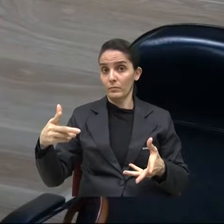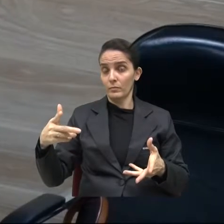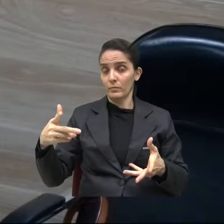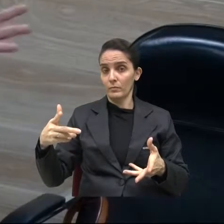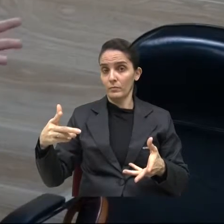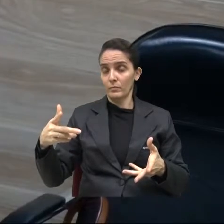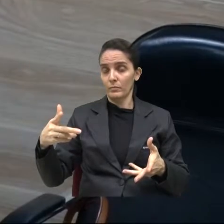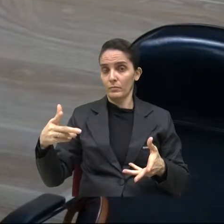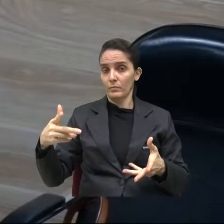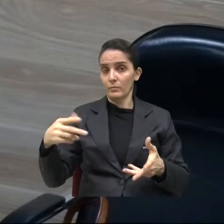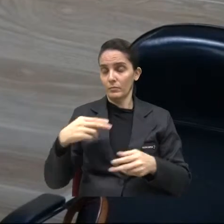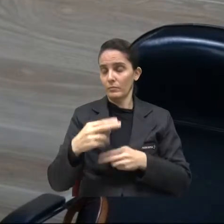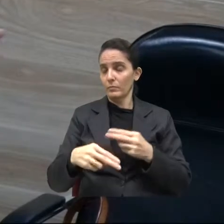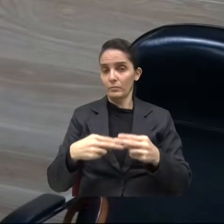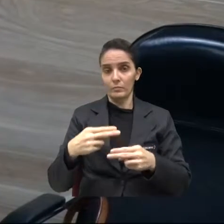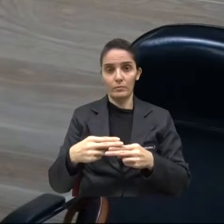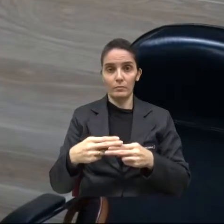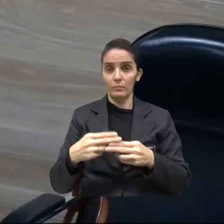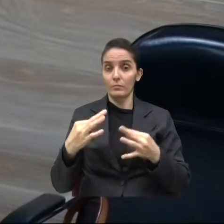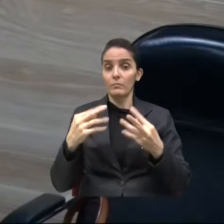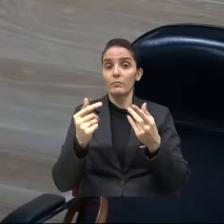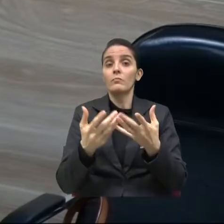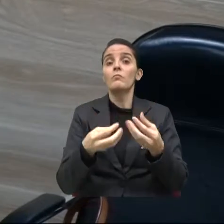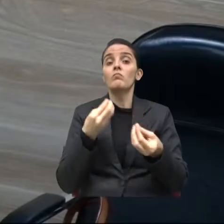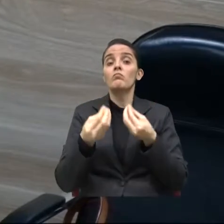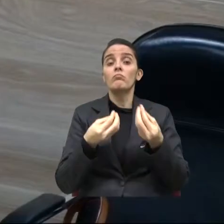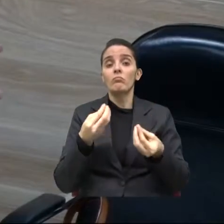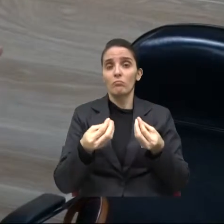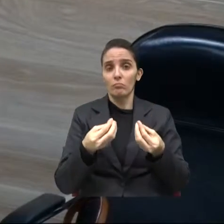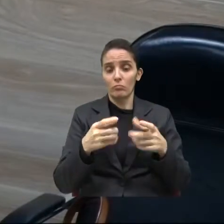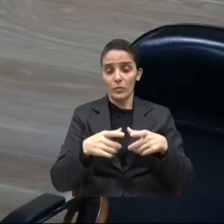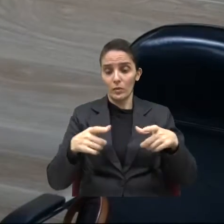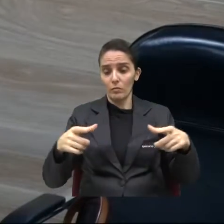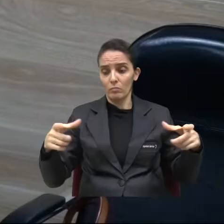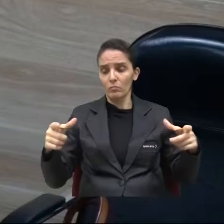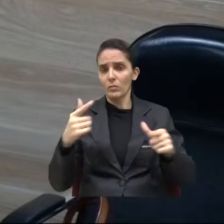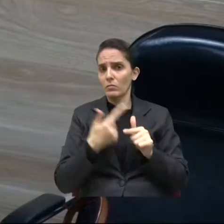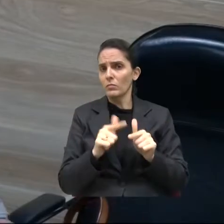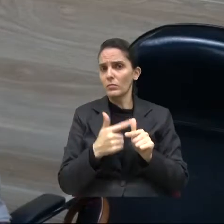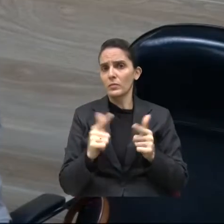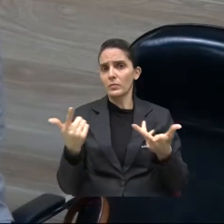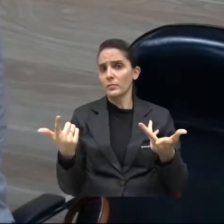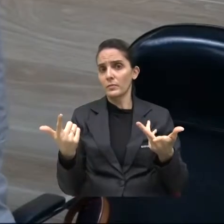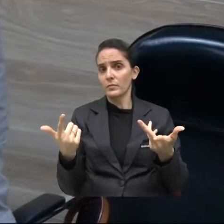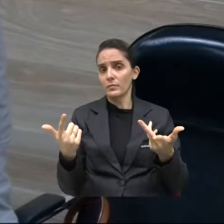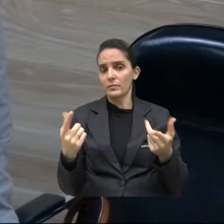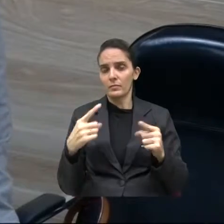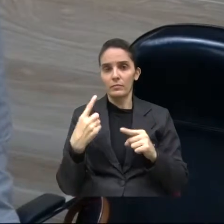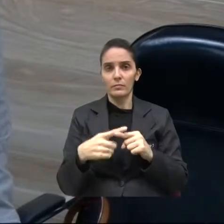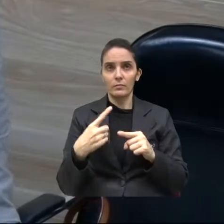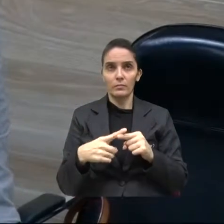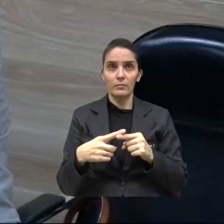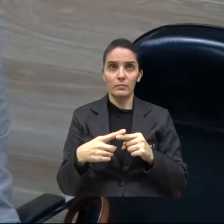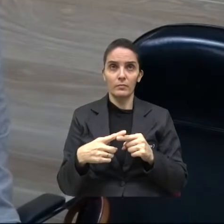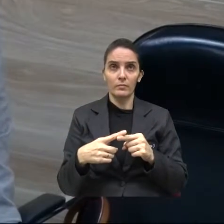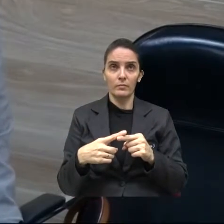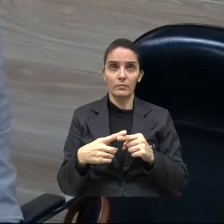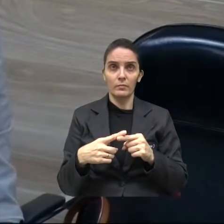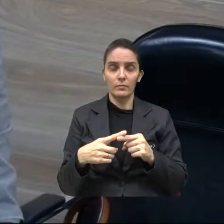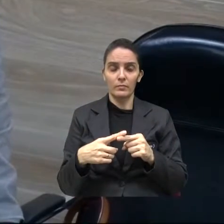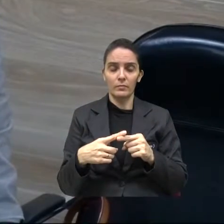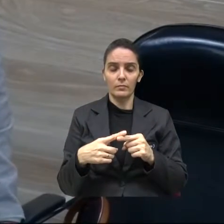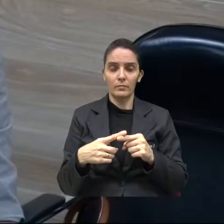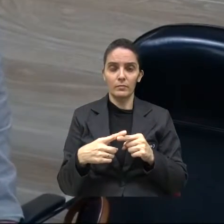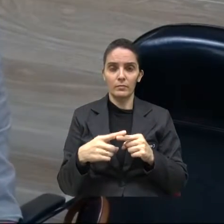Então, são todas... Para onde crescermos, teremos problema, porque cresceu Varandas, né,